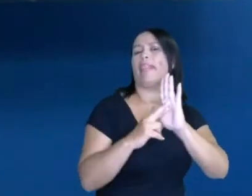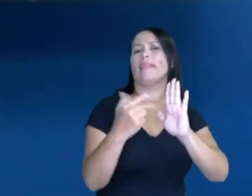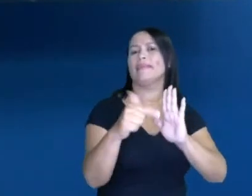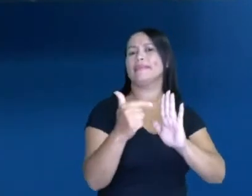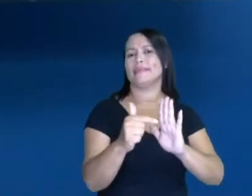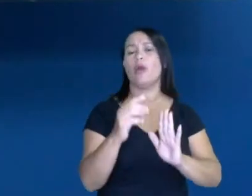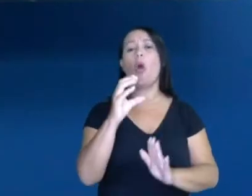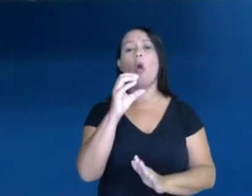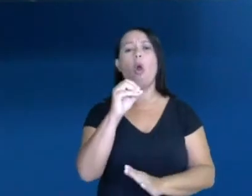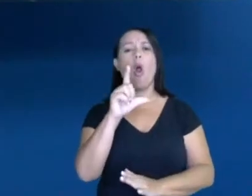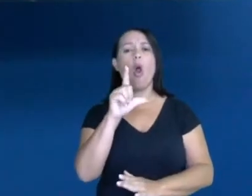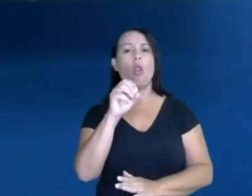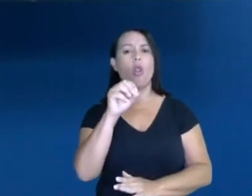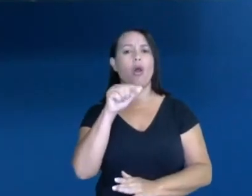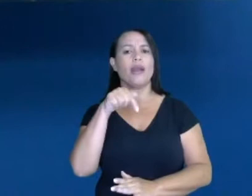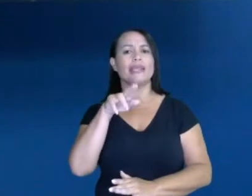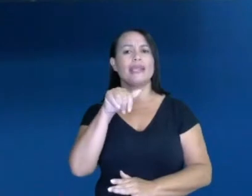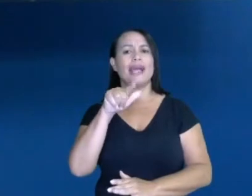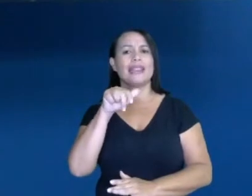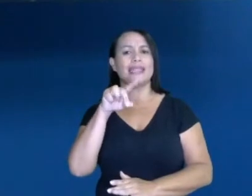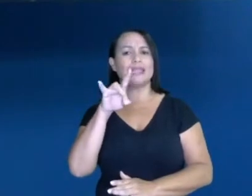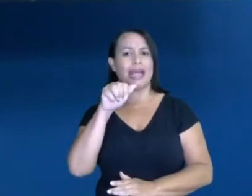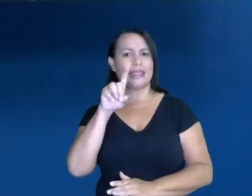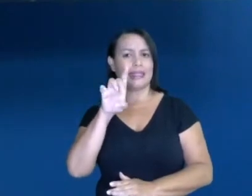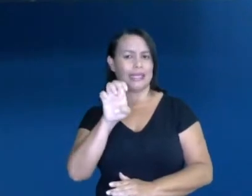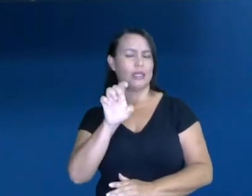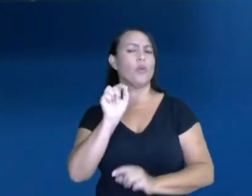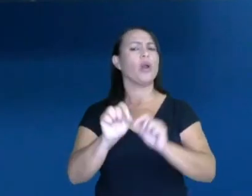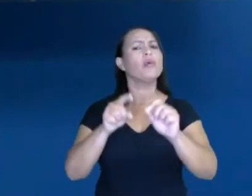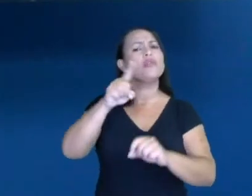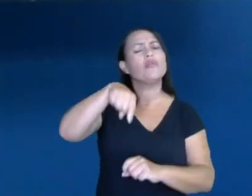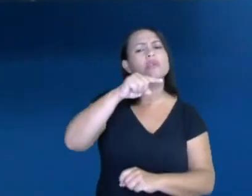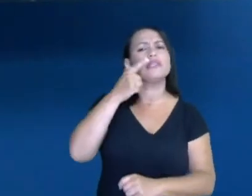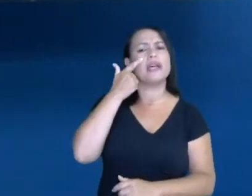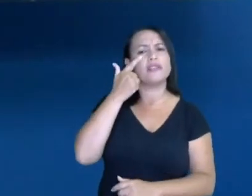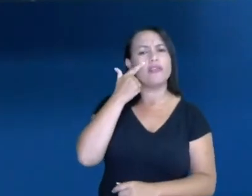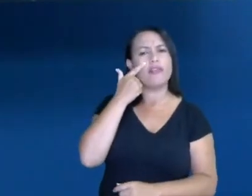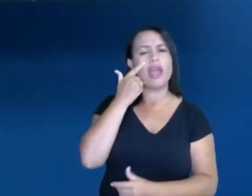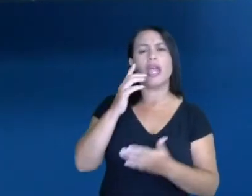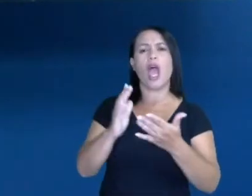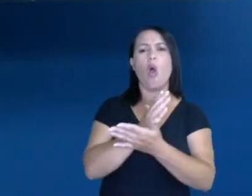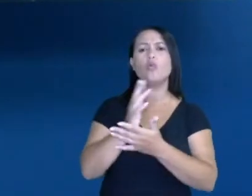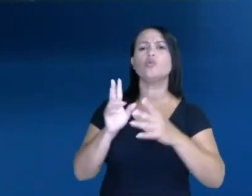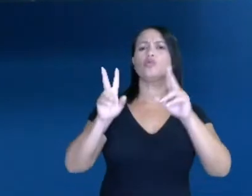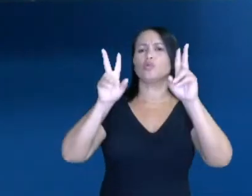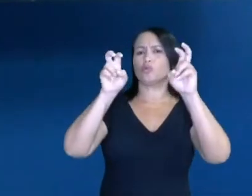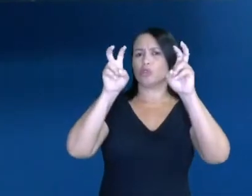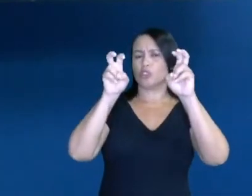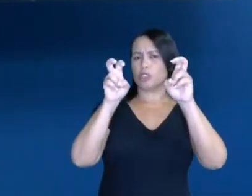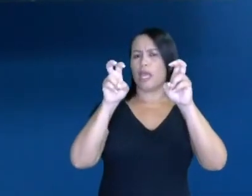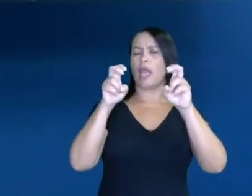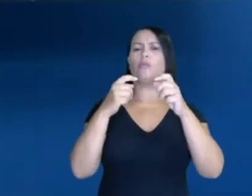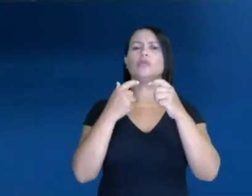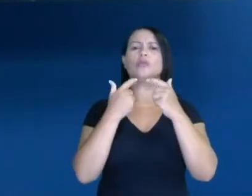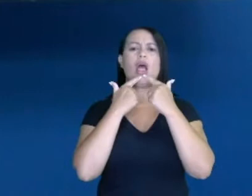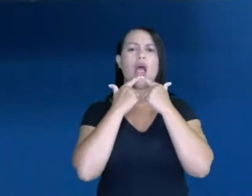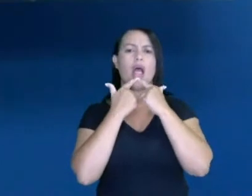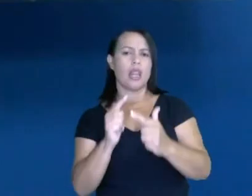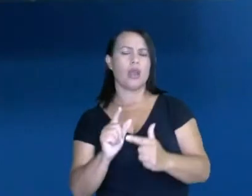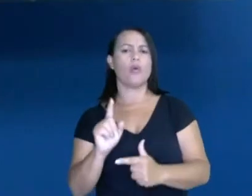coloquial ou coloquialidade. Então, quando vocês se depararem com algum desses termos, linguagem não